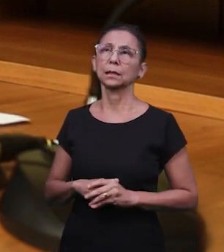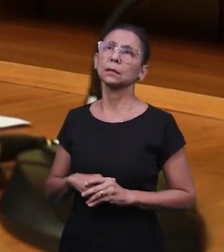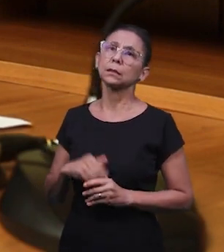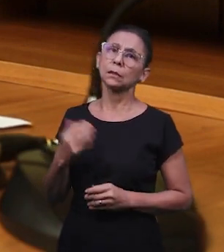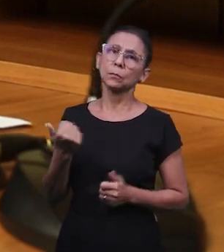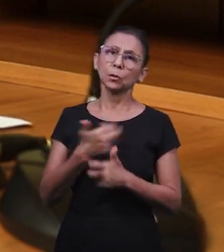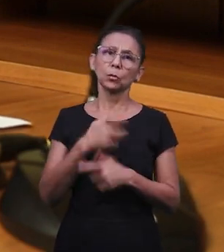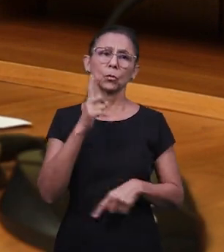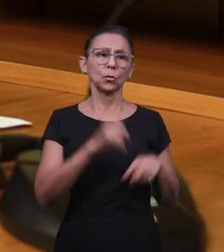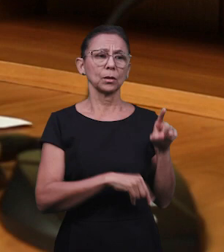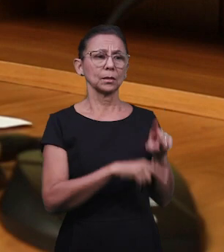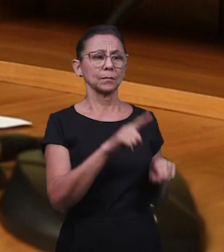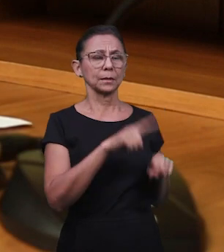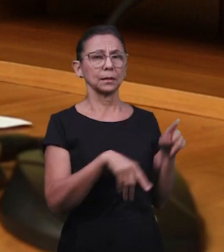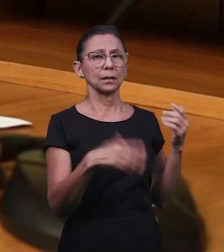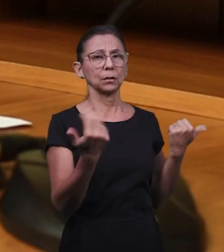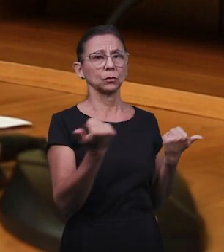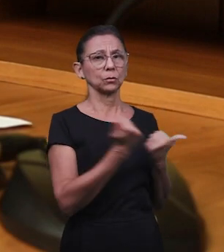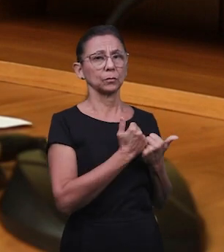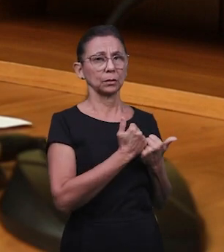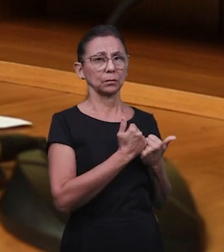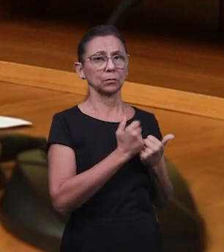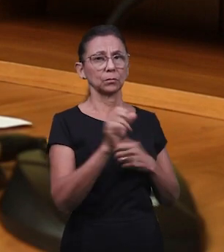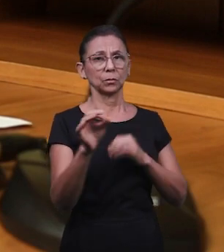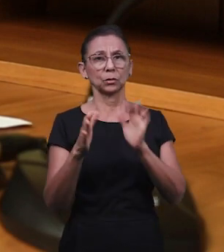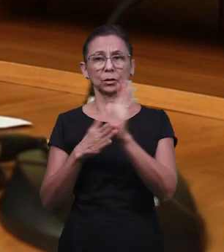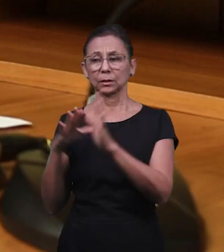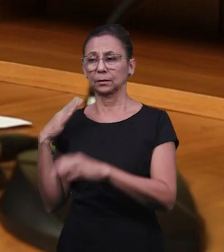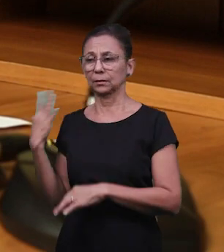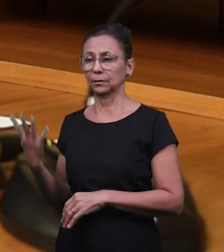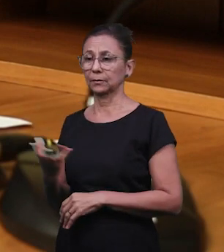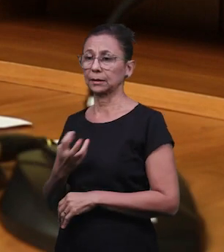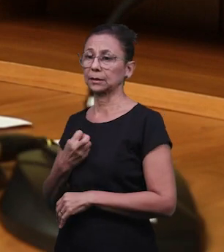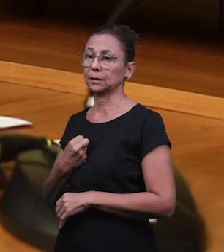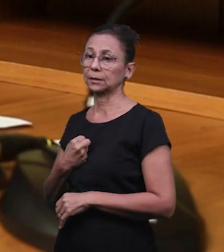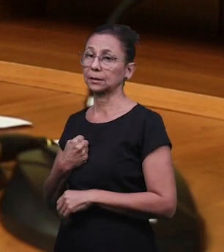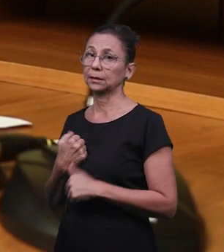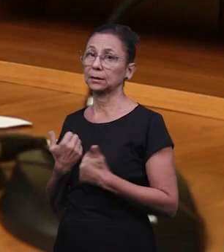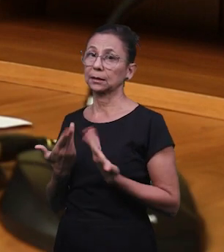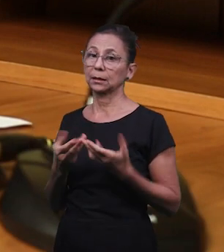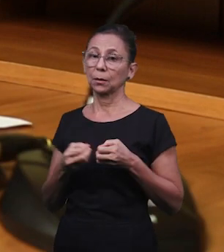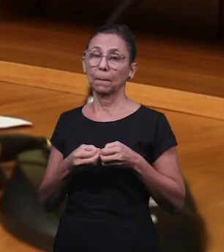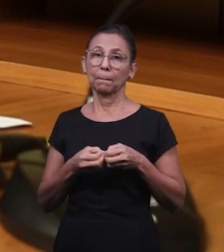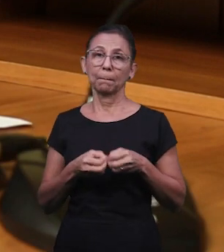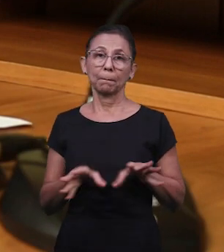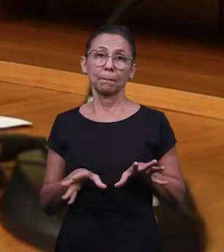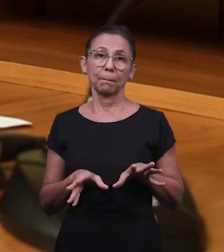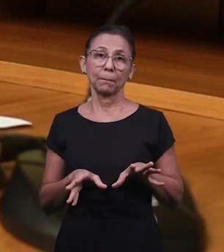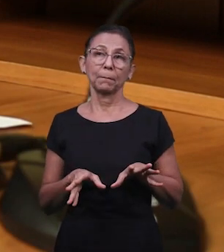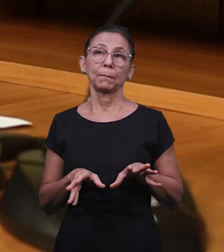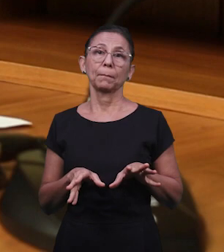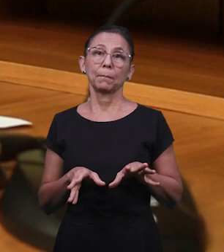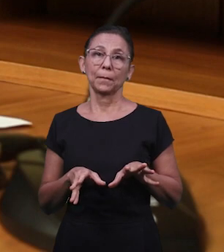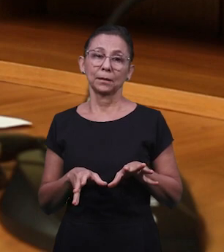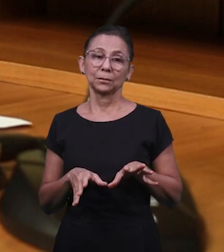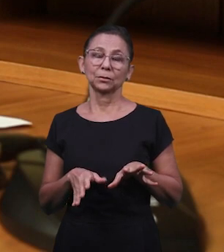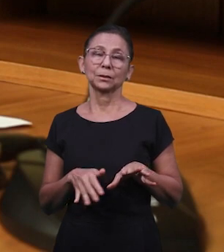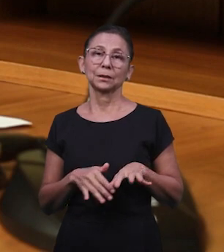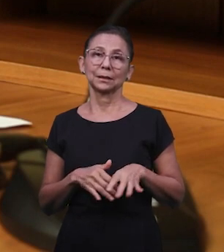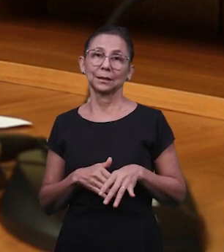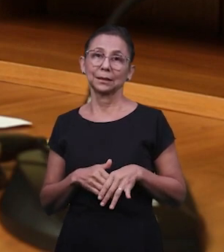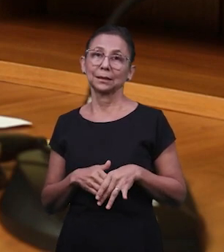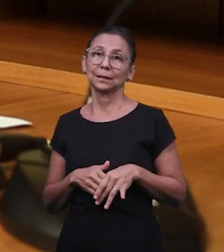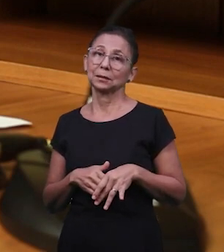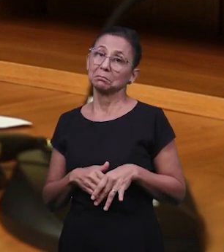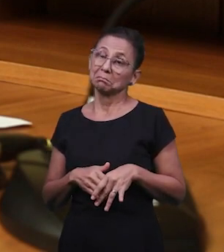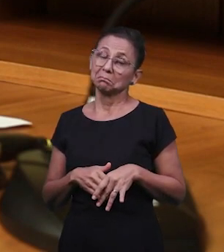elementos fundamentais, firmes e fundamentais desse projeto, eu causo um dano muito grande. Embora